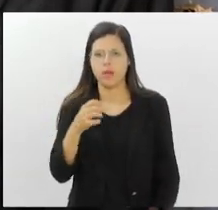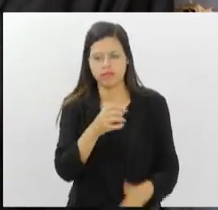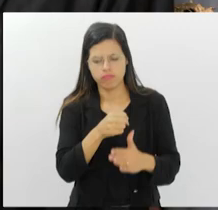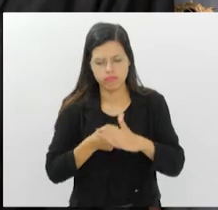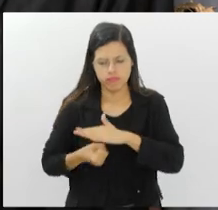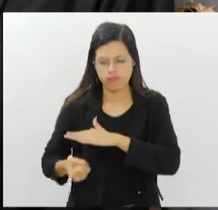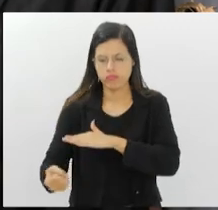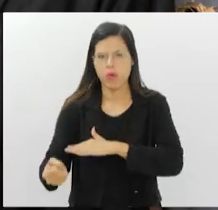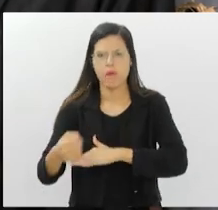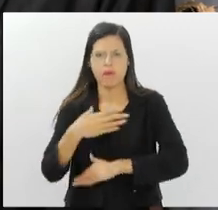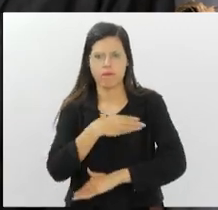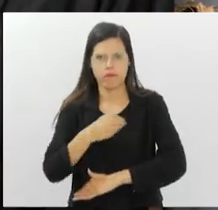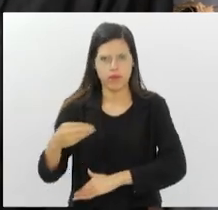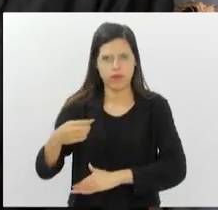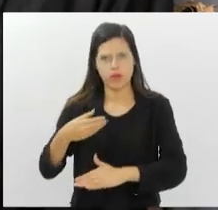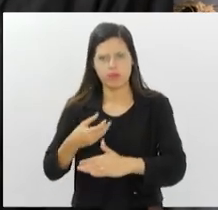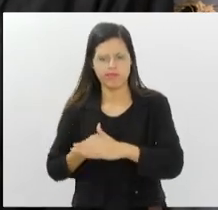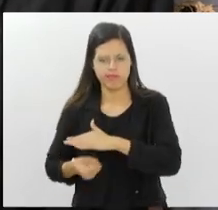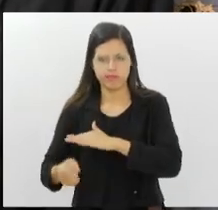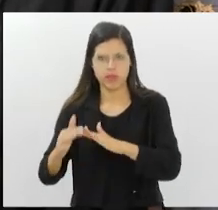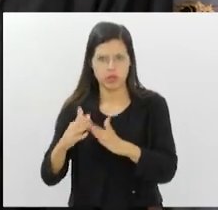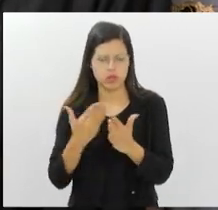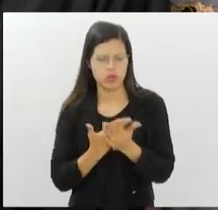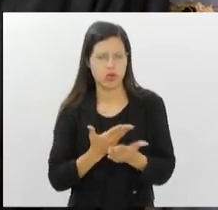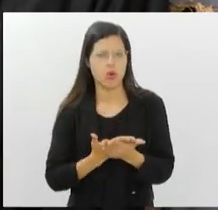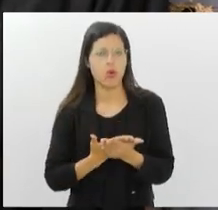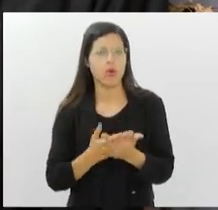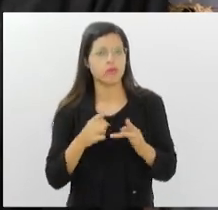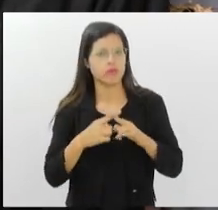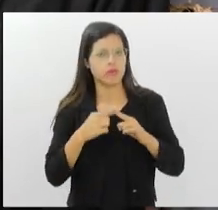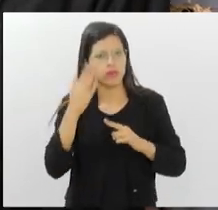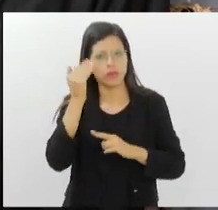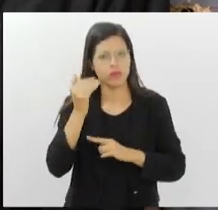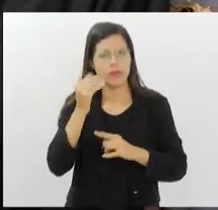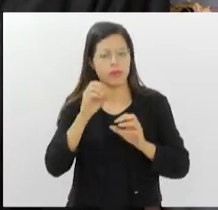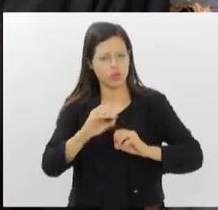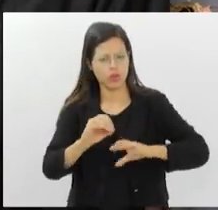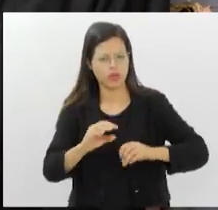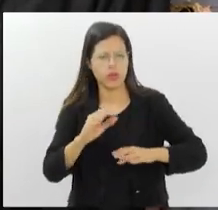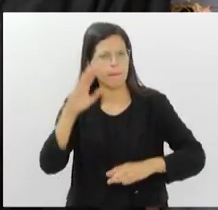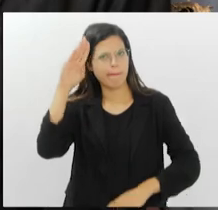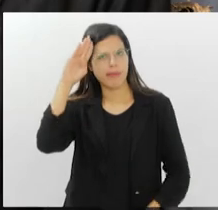escola, porque a gente sabe que educação é prioridade,